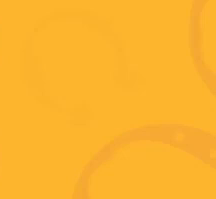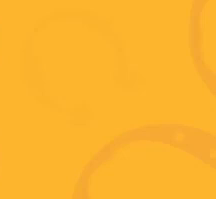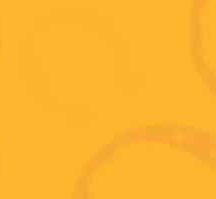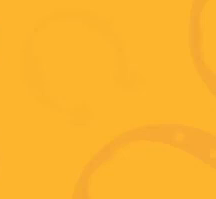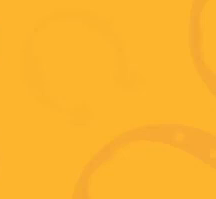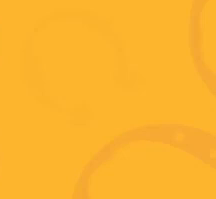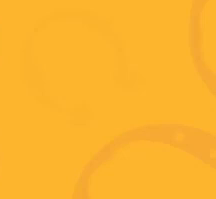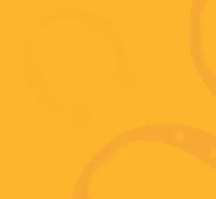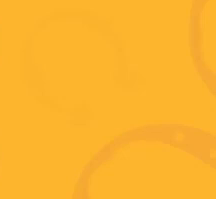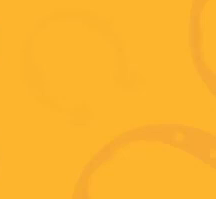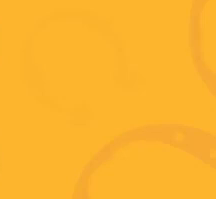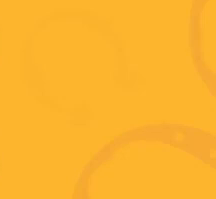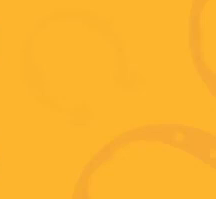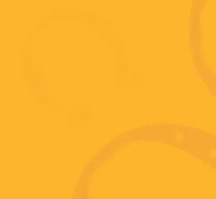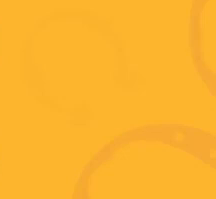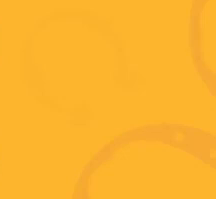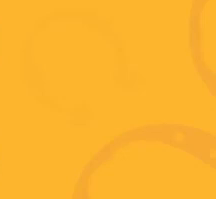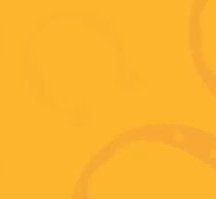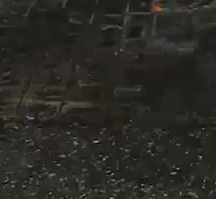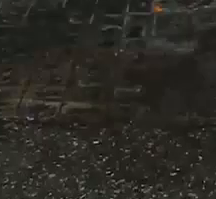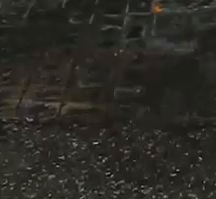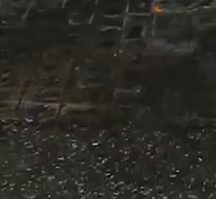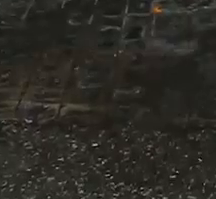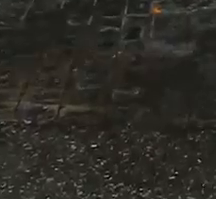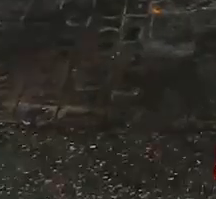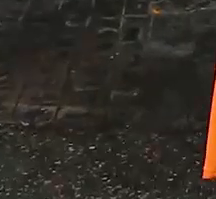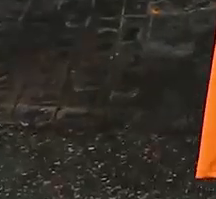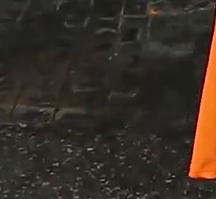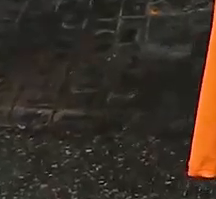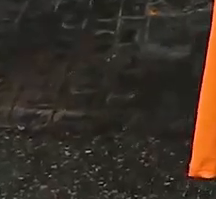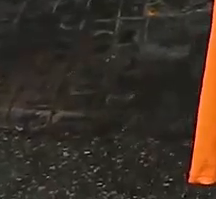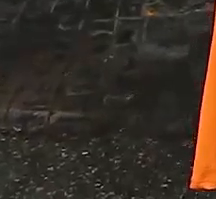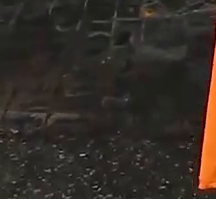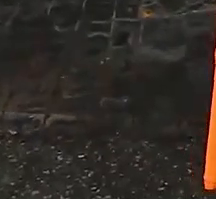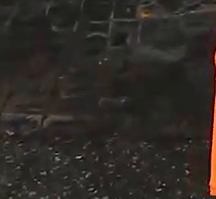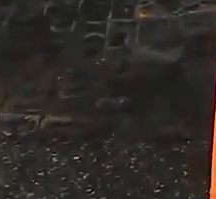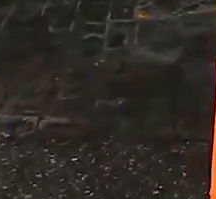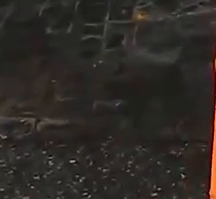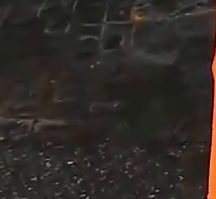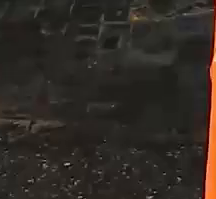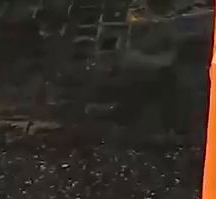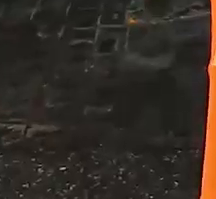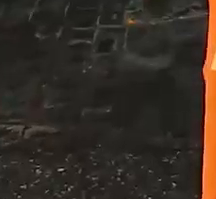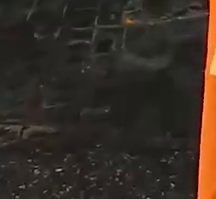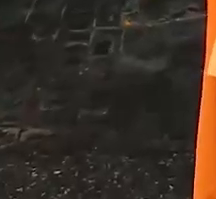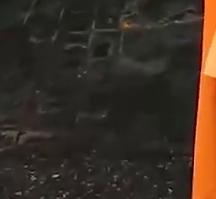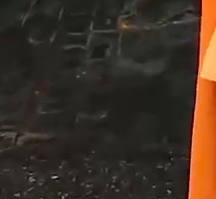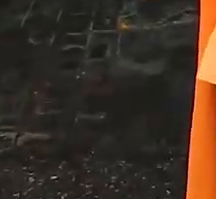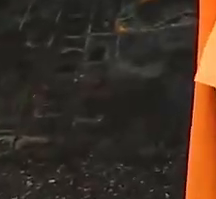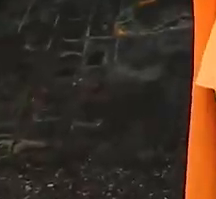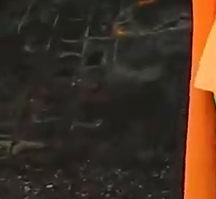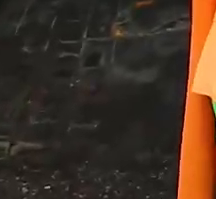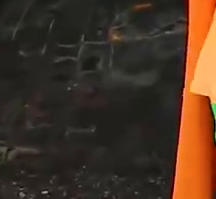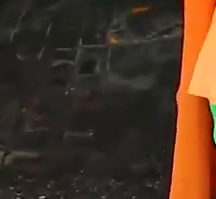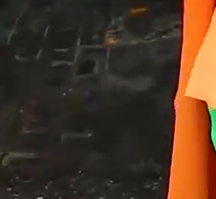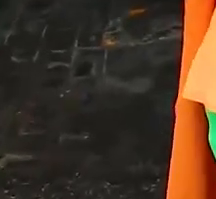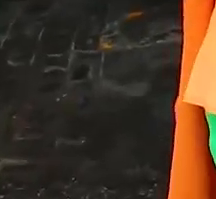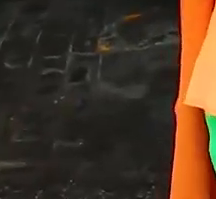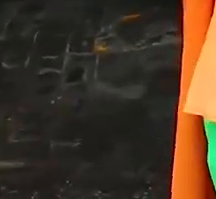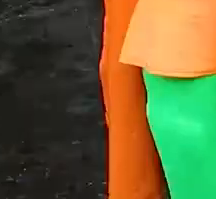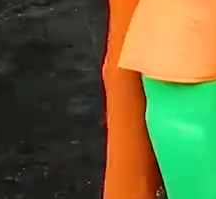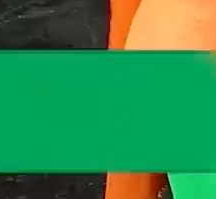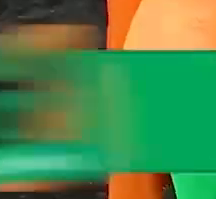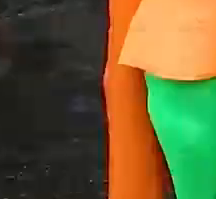foto, da cidade de Nossa Senhora do Socorro. O Bahia Lotação foi o promotor Pé Quente, que faz parte da Regional